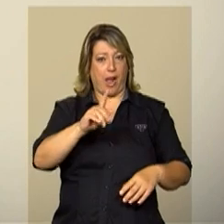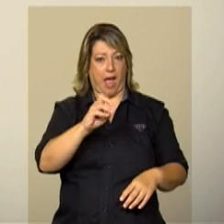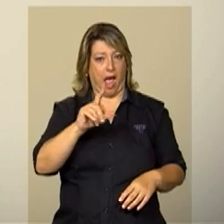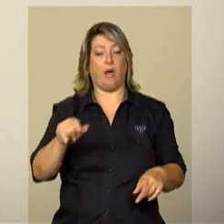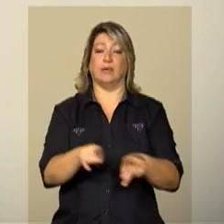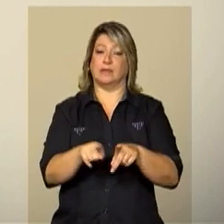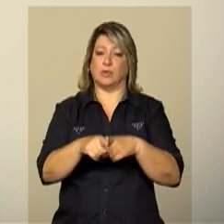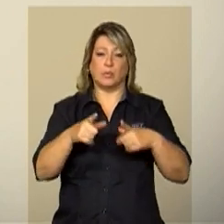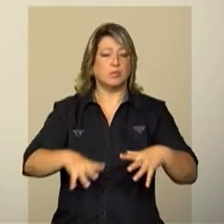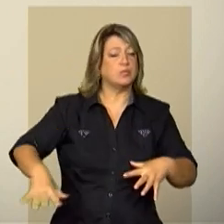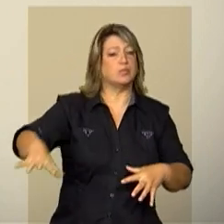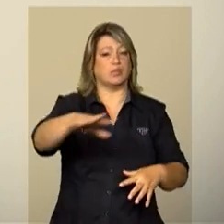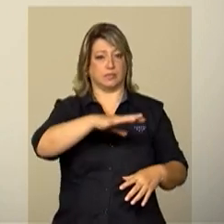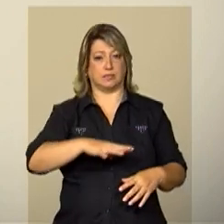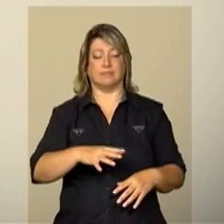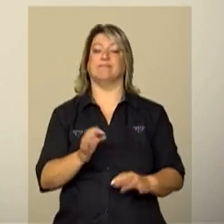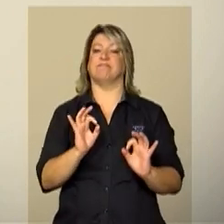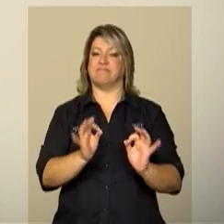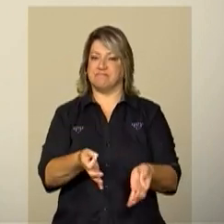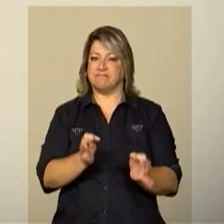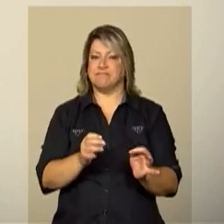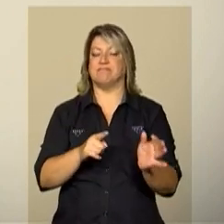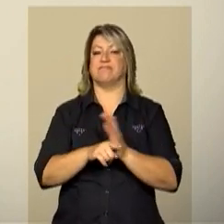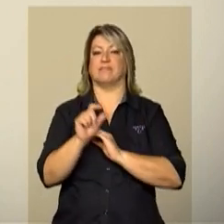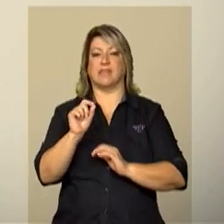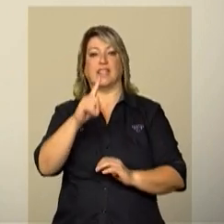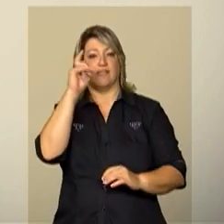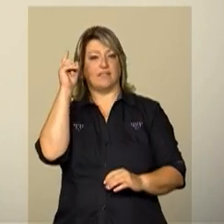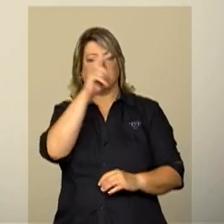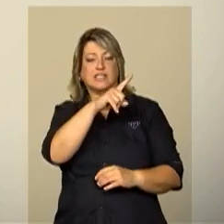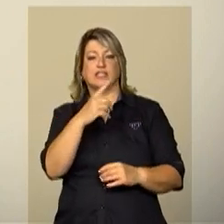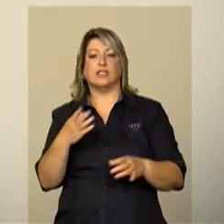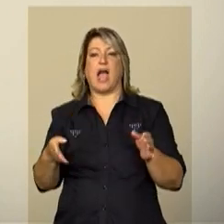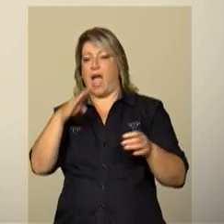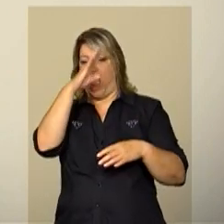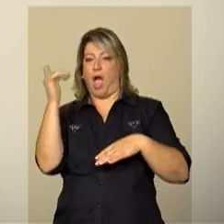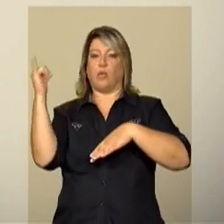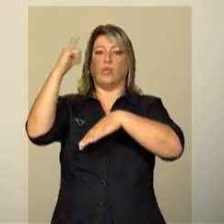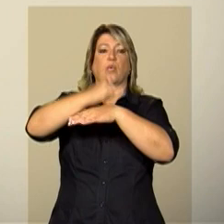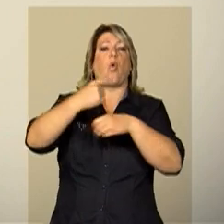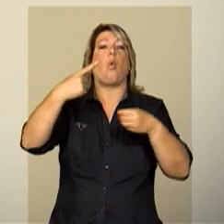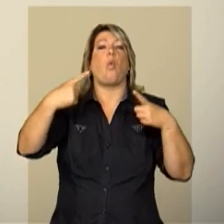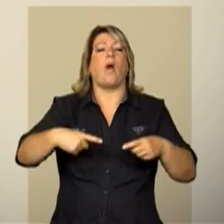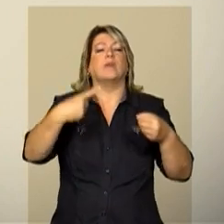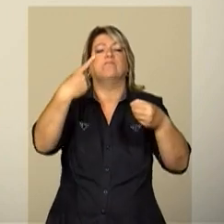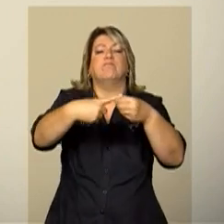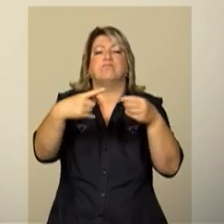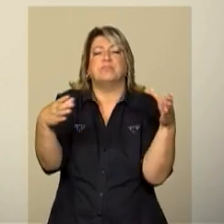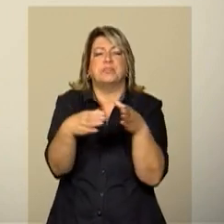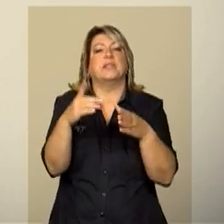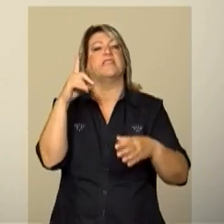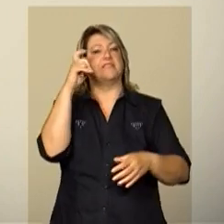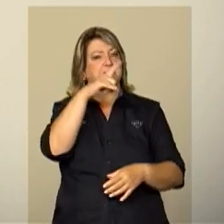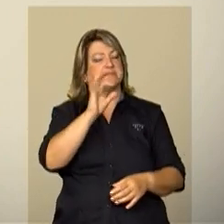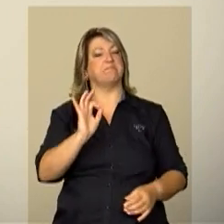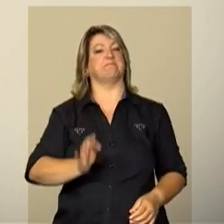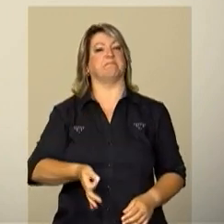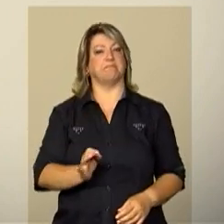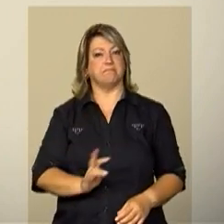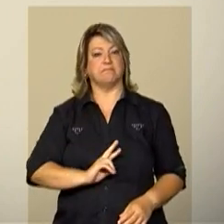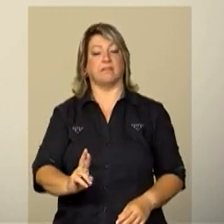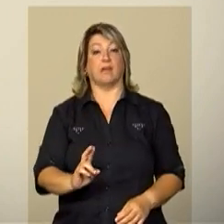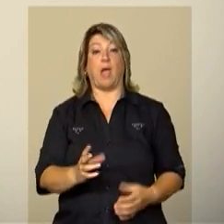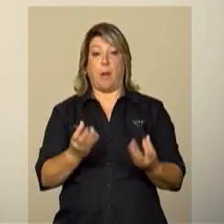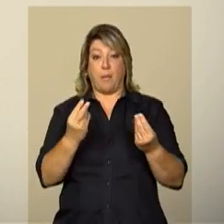presidenta hoje às vezes é difícil chegar a uma cidade do interior de avião É sim Luciano É sim muitas vezes a pessoa pega um